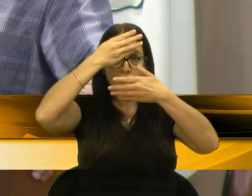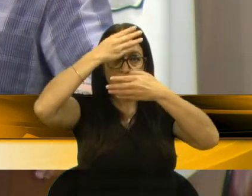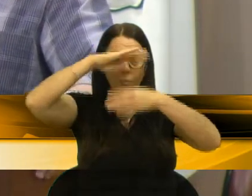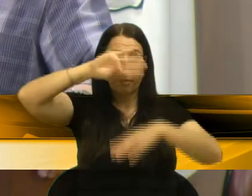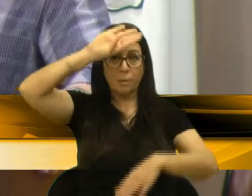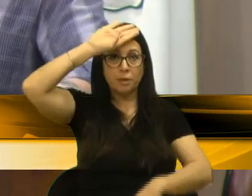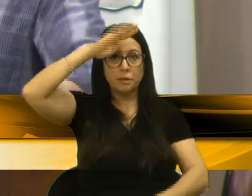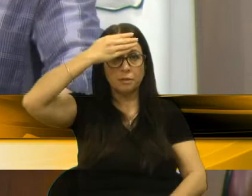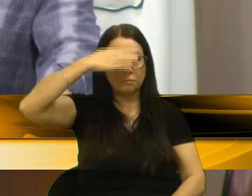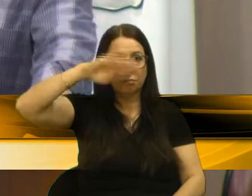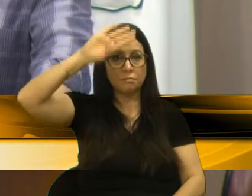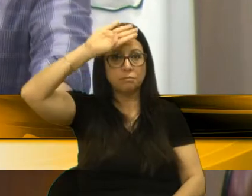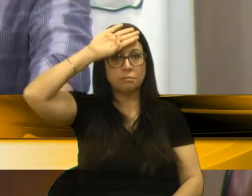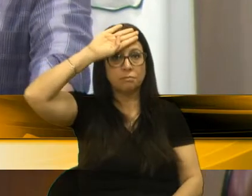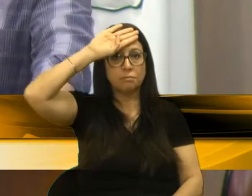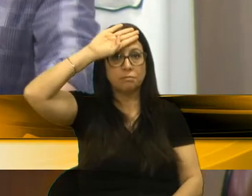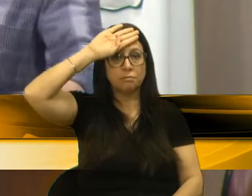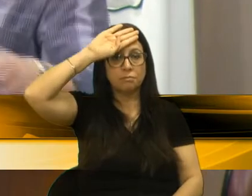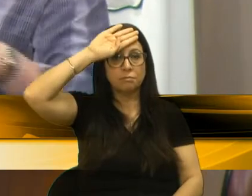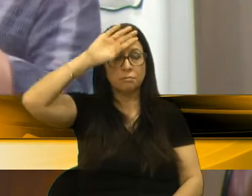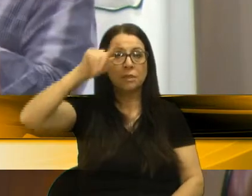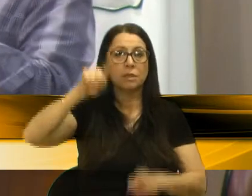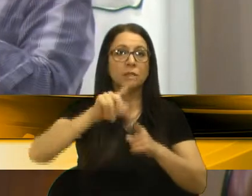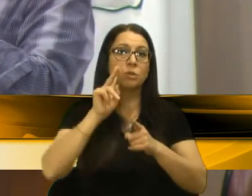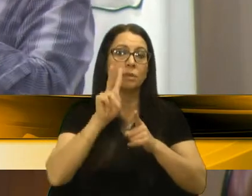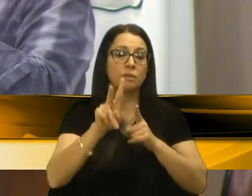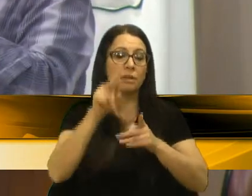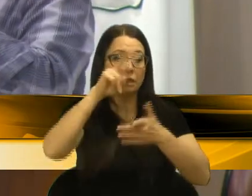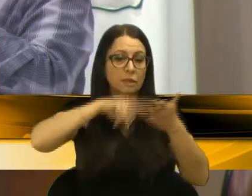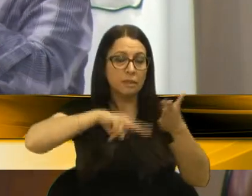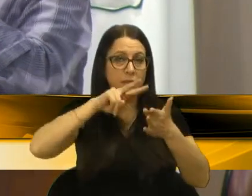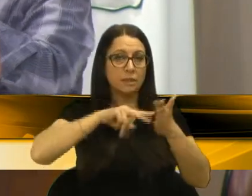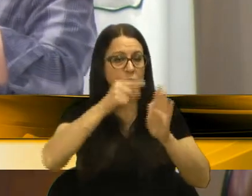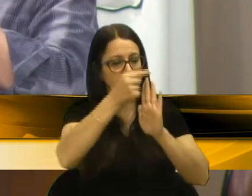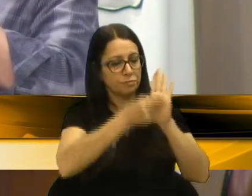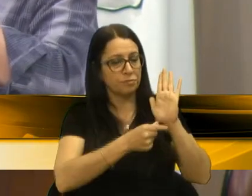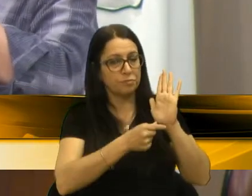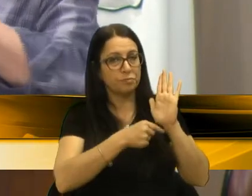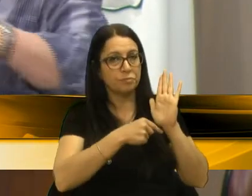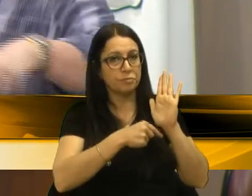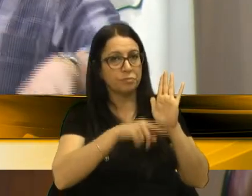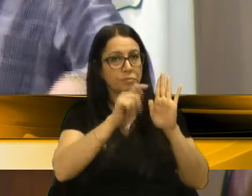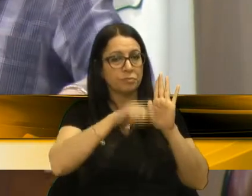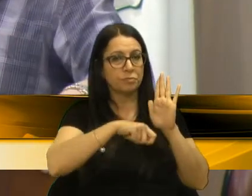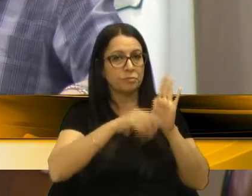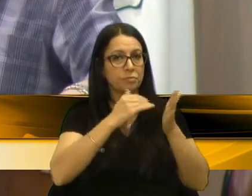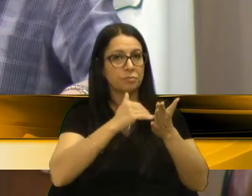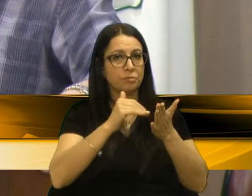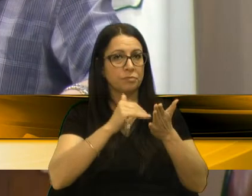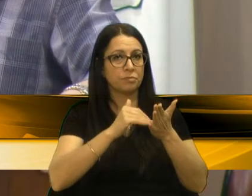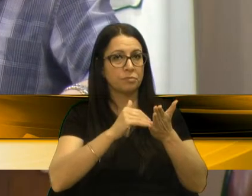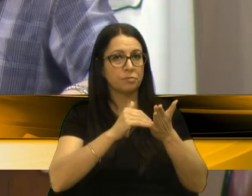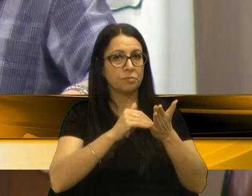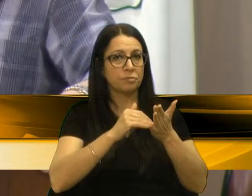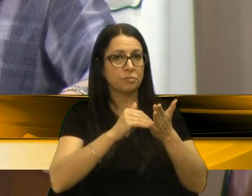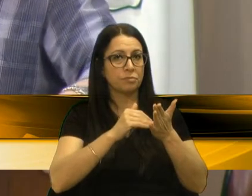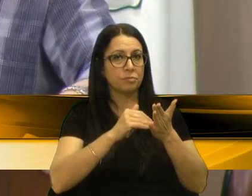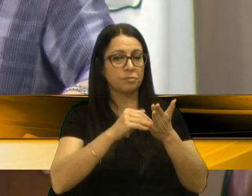Então, eu estava lendo atentamente uma coluna assinada hoje pela secretária de